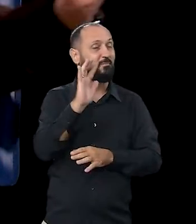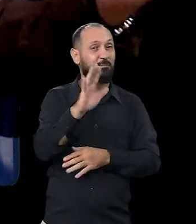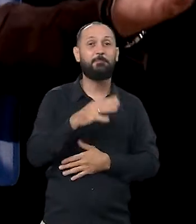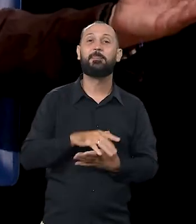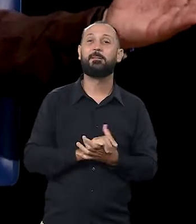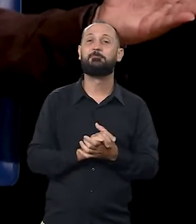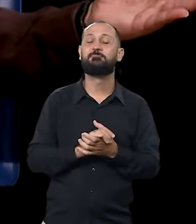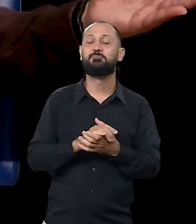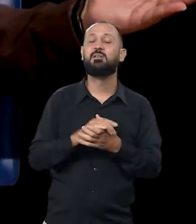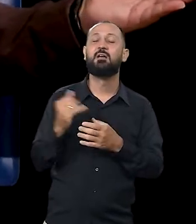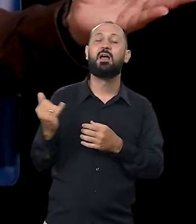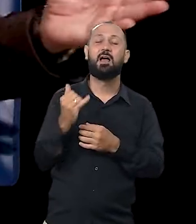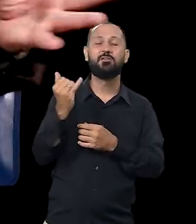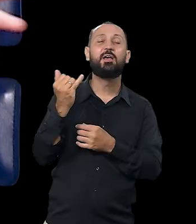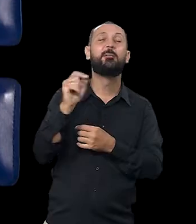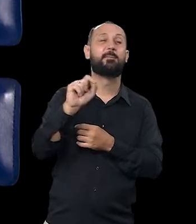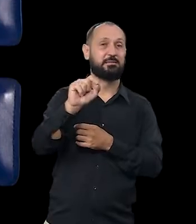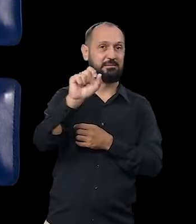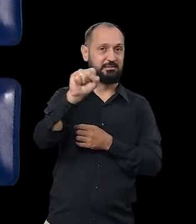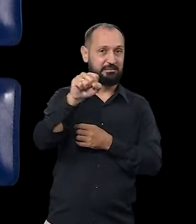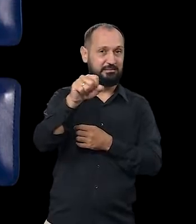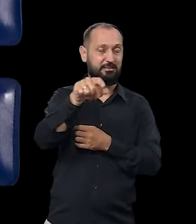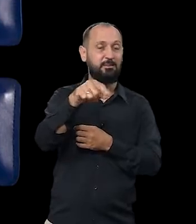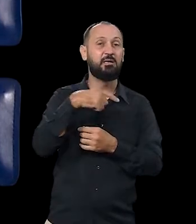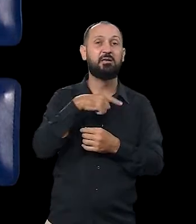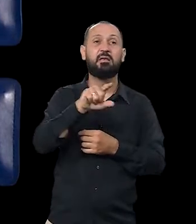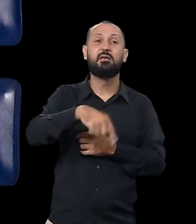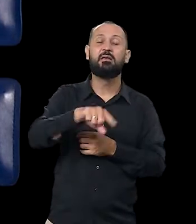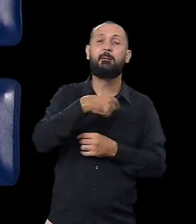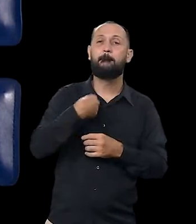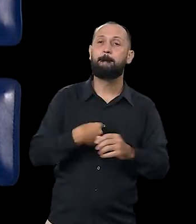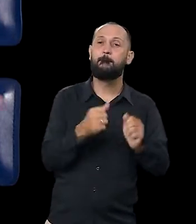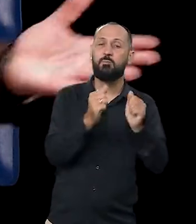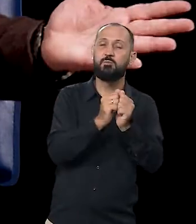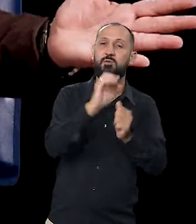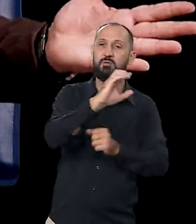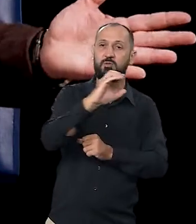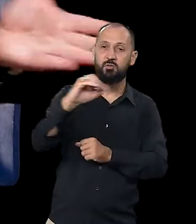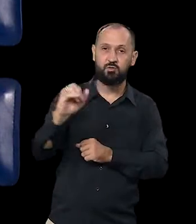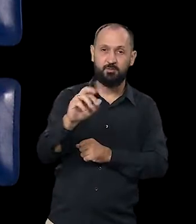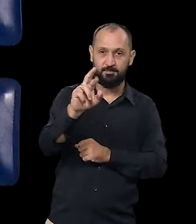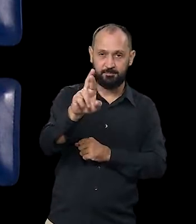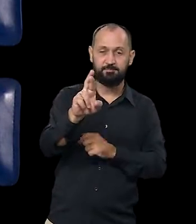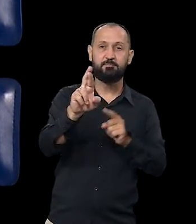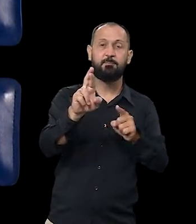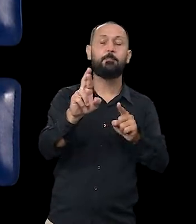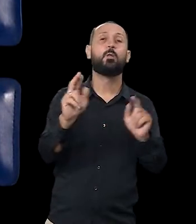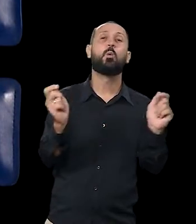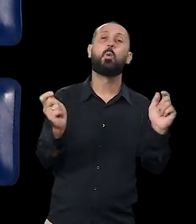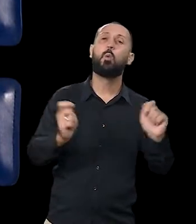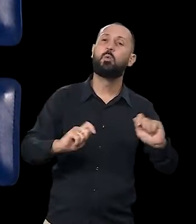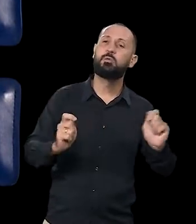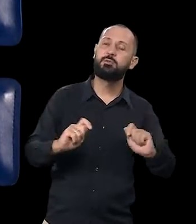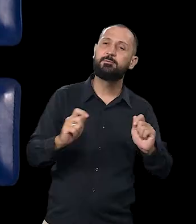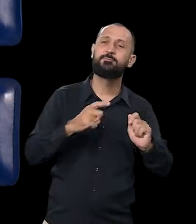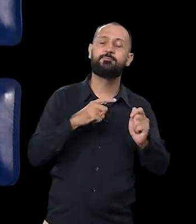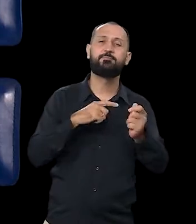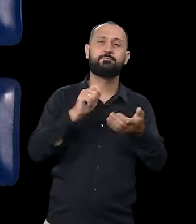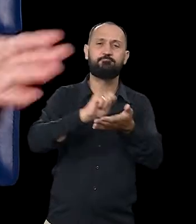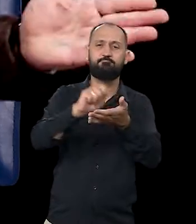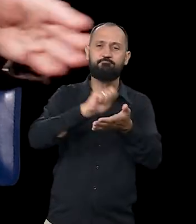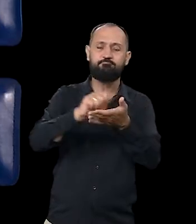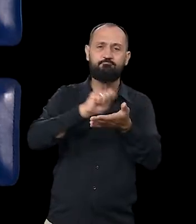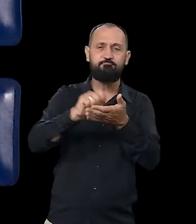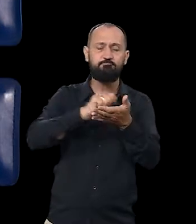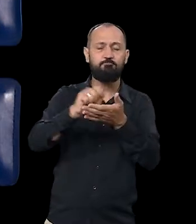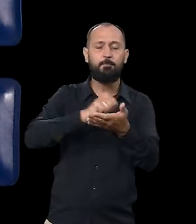um acervo importante para que aqueles que compõem a Comissão de Constituição, Justiça e Redação possam, na elaboração de seus